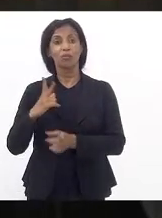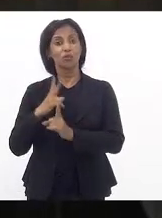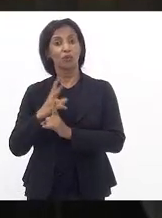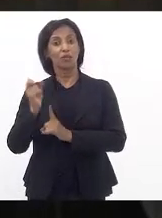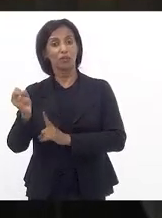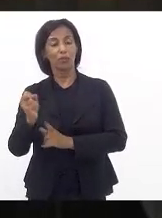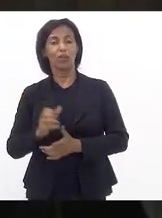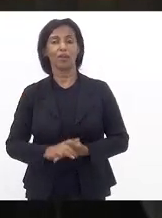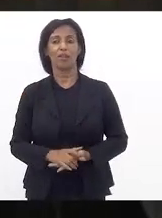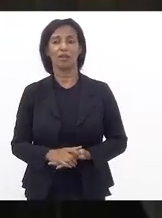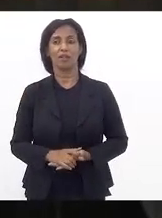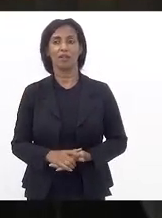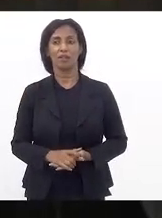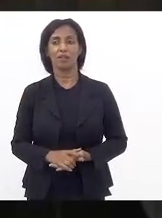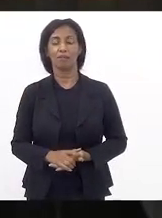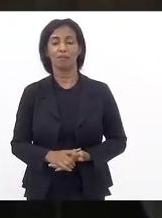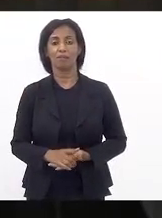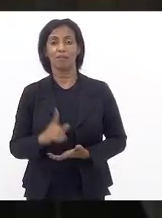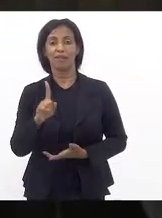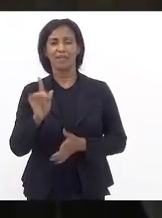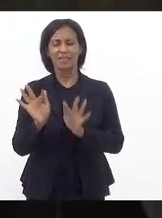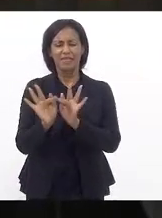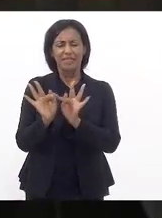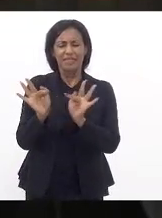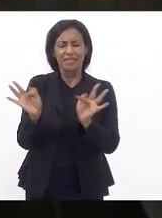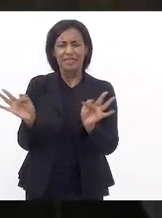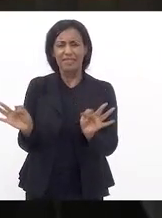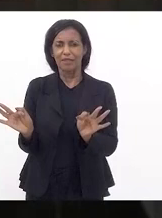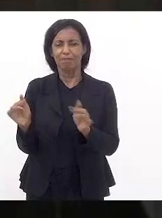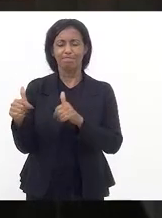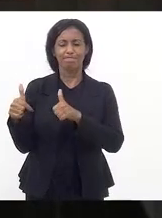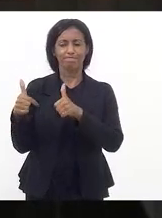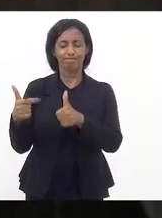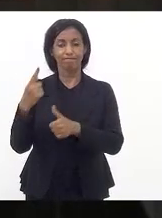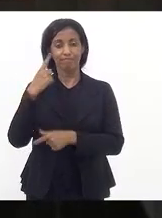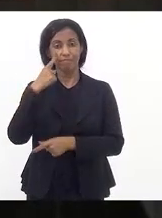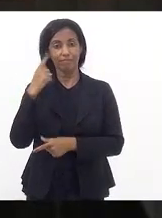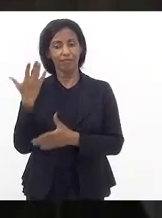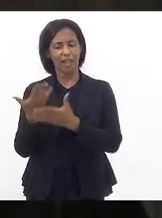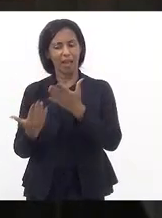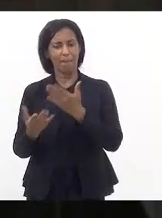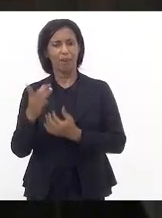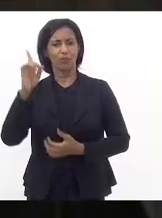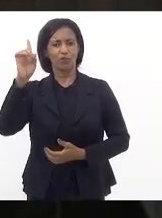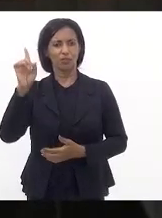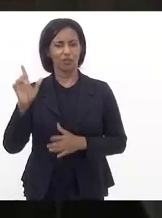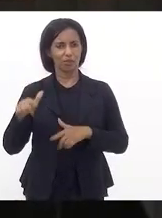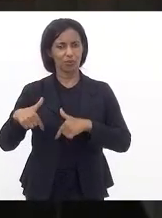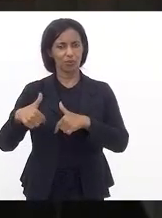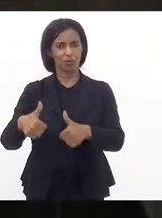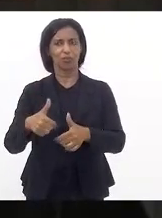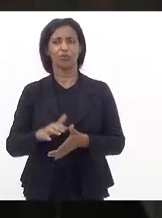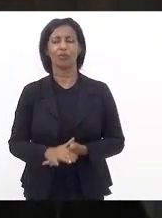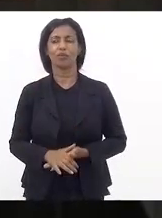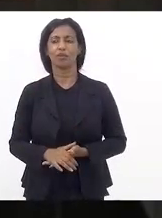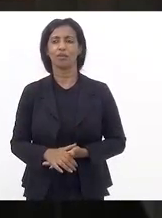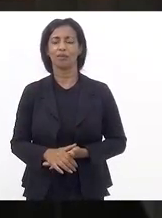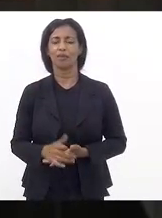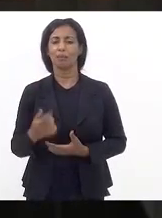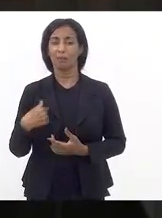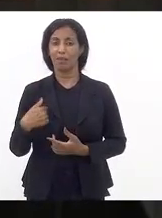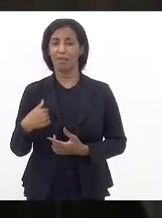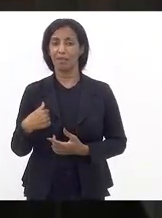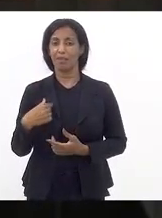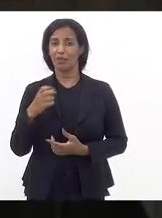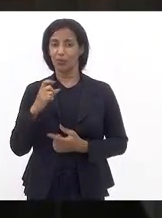ter uma vitória É Por Esse simples detalhe precisamos ver a mão de Deus nisso também mas eu como sou